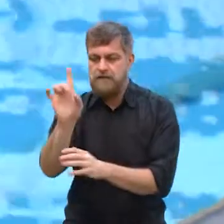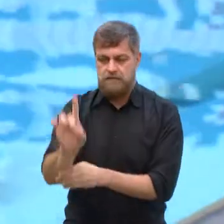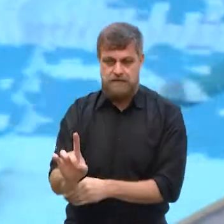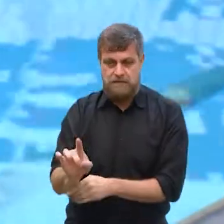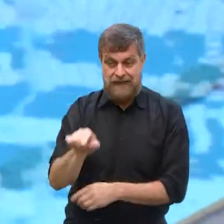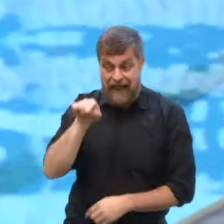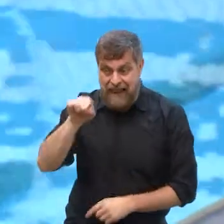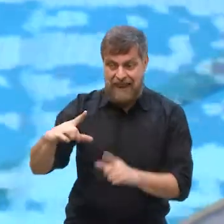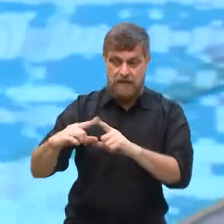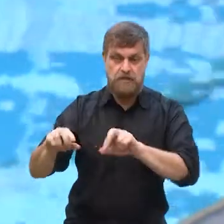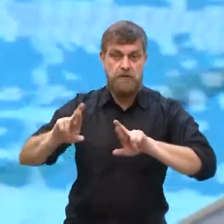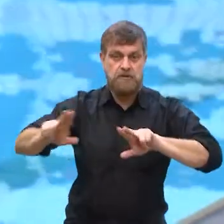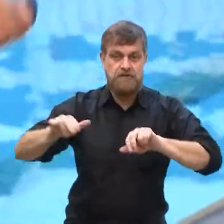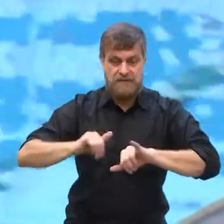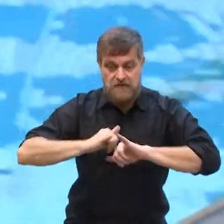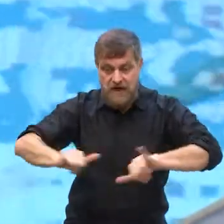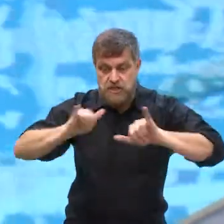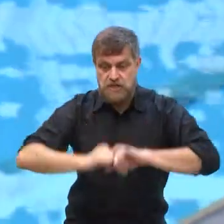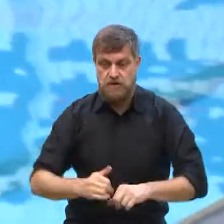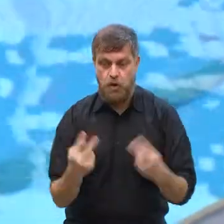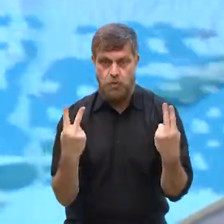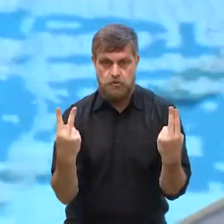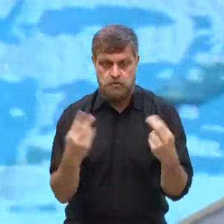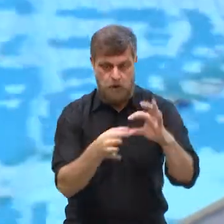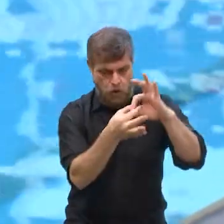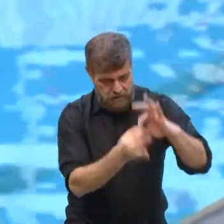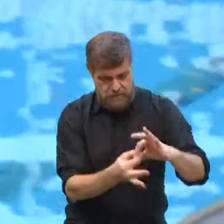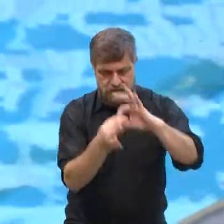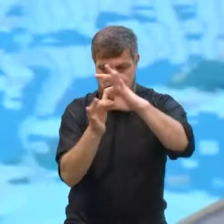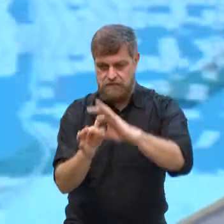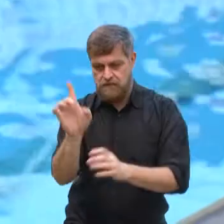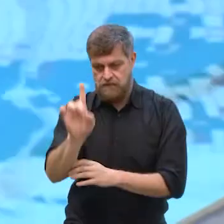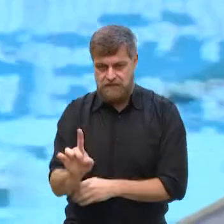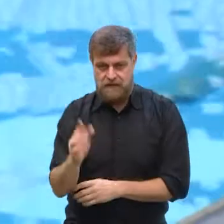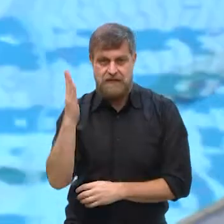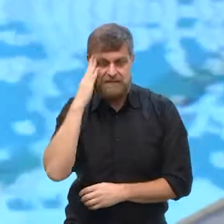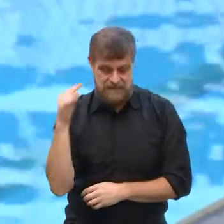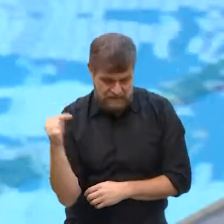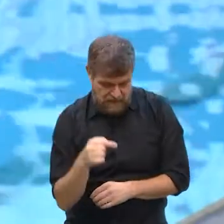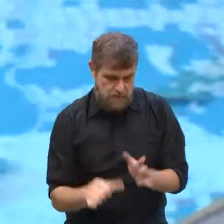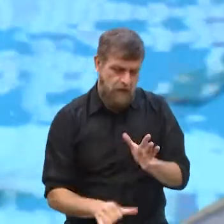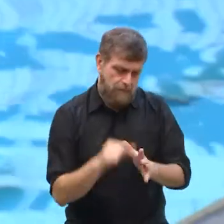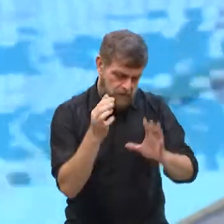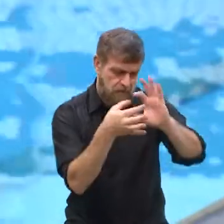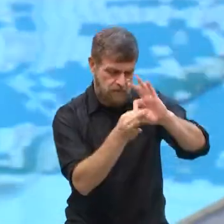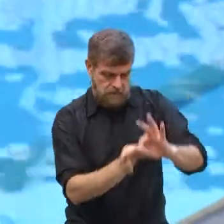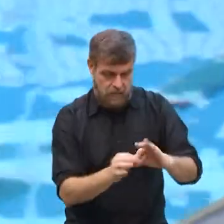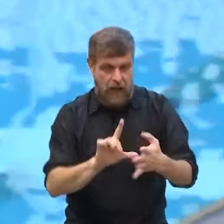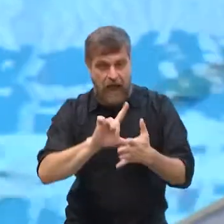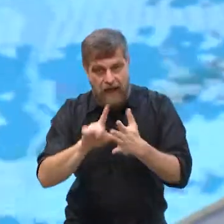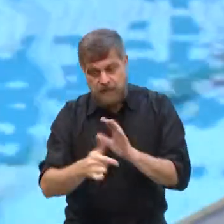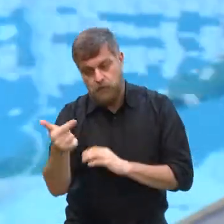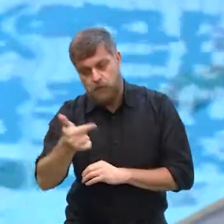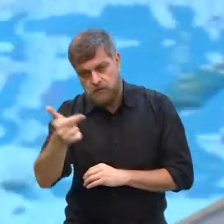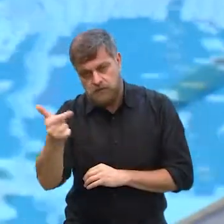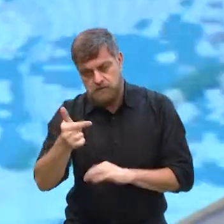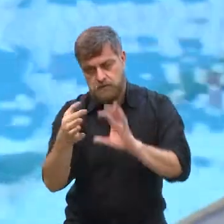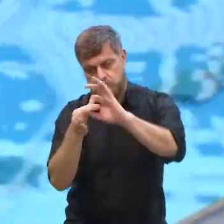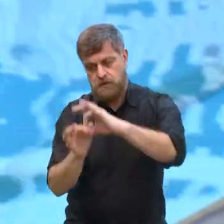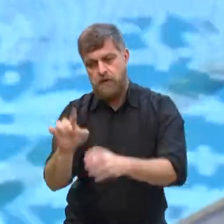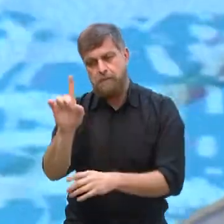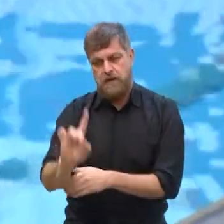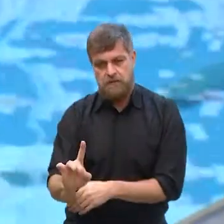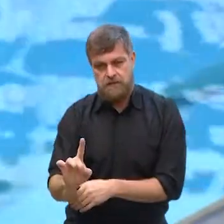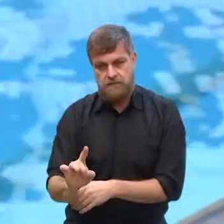Paralímpico. E eles não, eles já estão divulgando os dois. A gente entende que o Paralímpico é o primeiro e depois vai ser o Olímpico é o primeiro e depois vai ser o